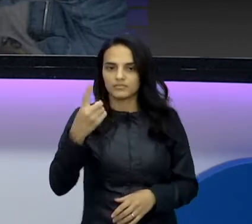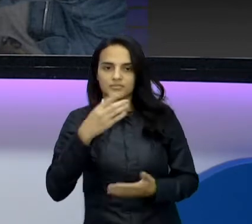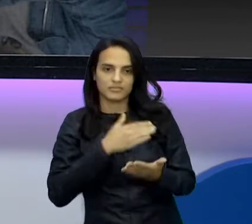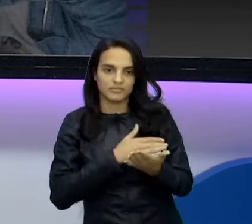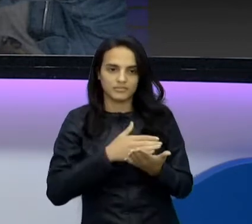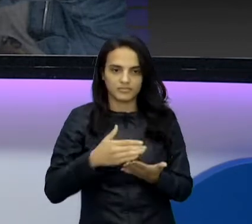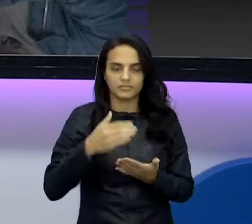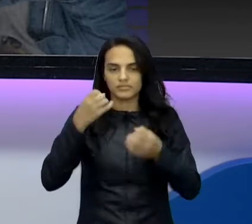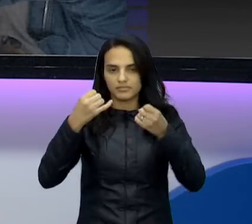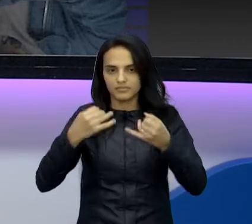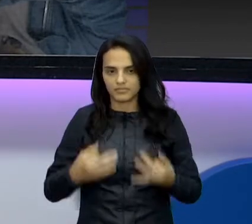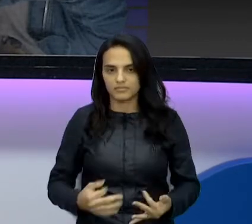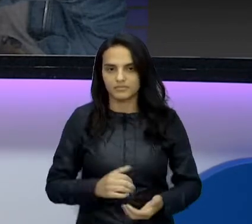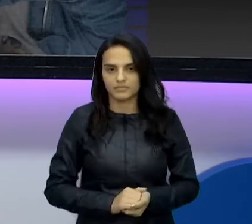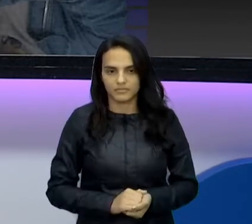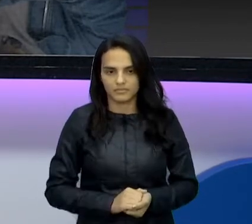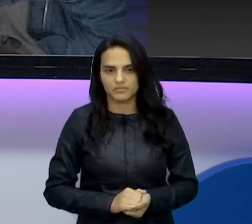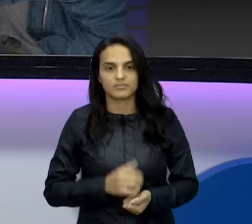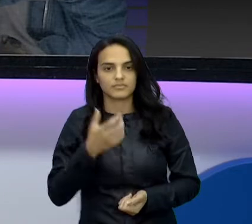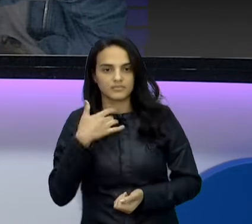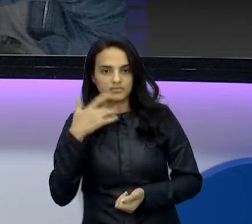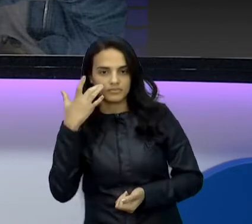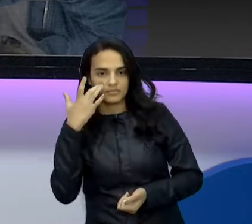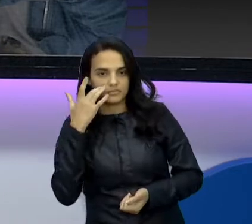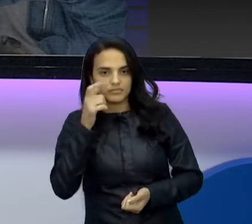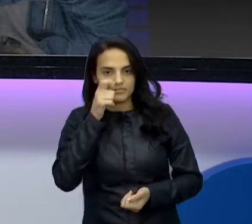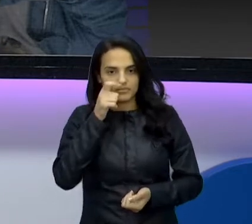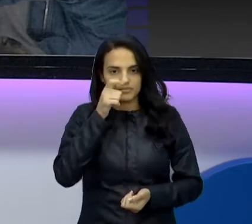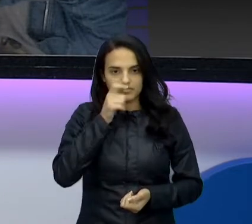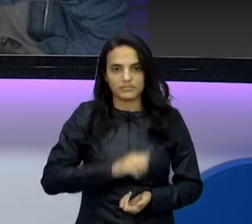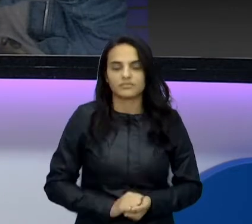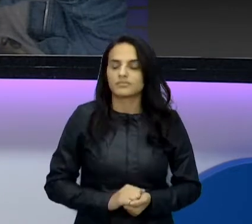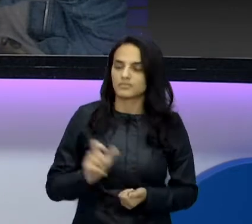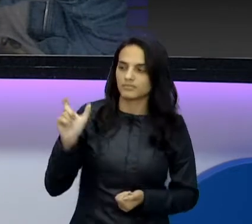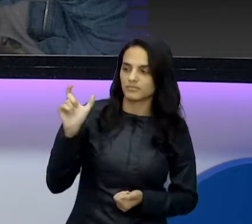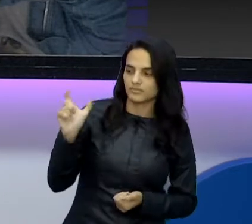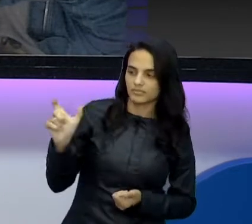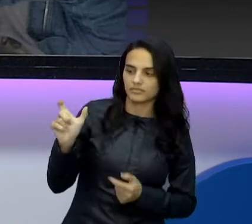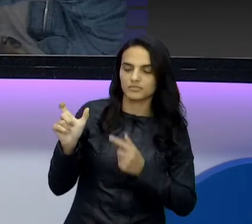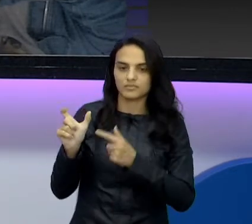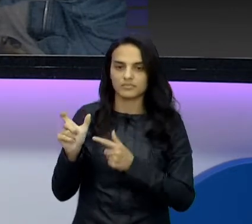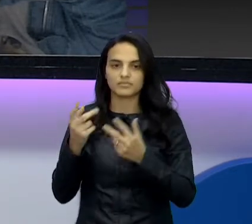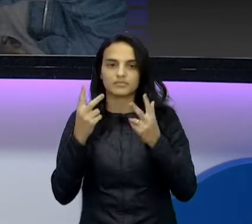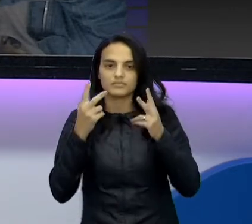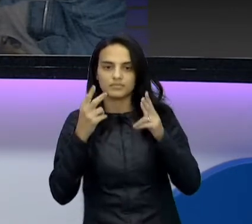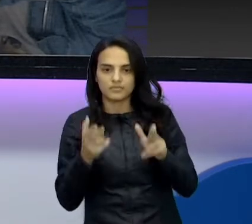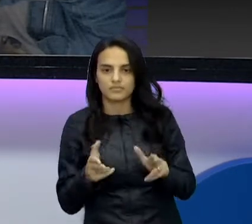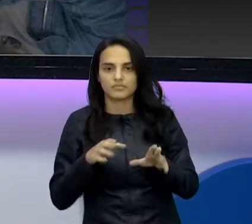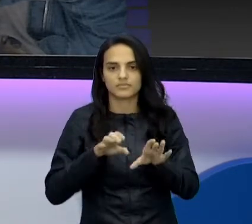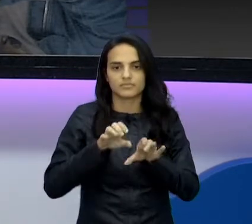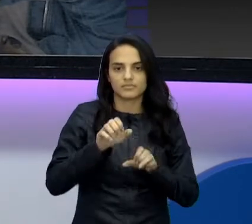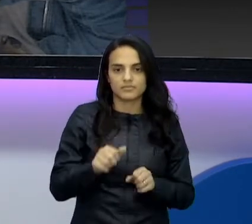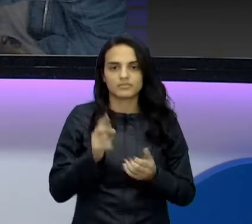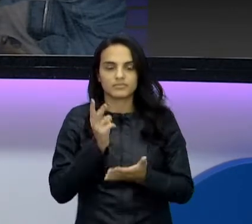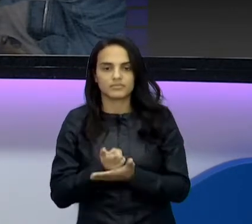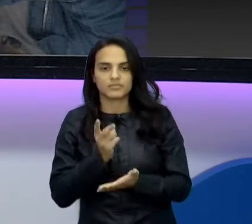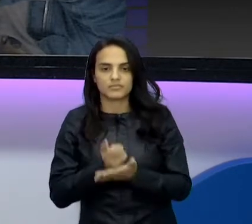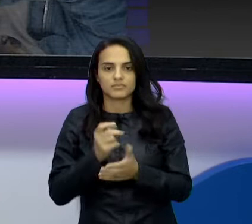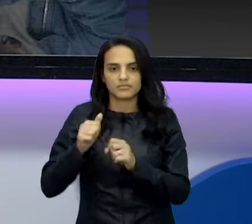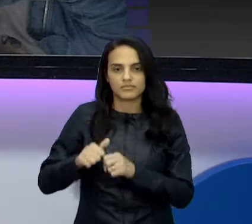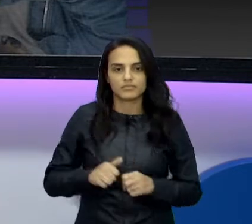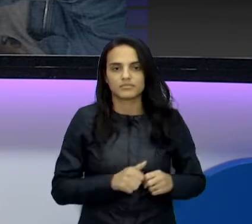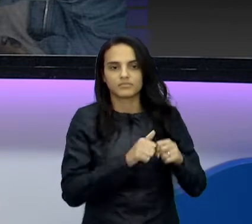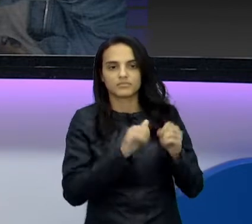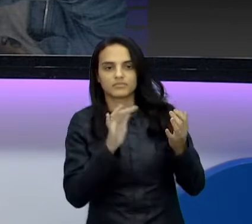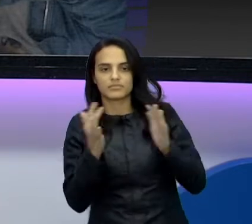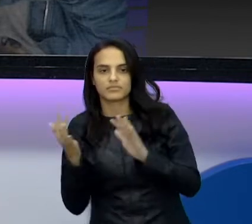diz assim, que eu achei muito interessante. A palavra é como a formação constante que faz a natureza